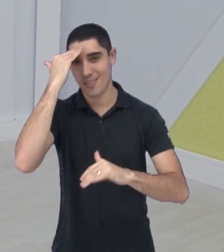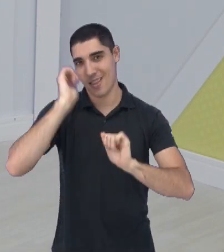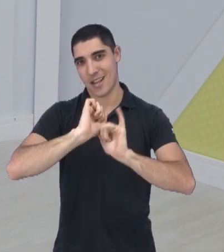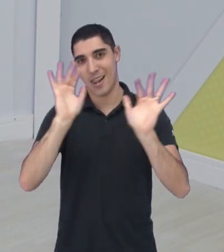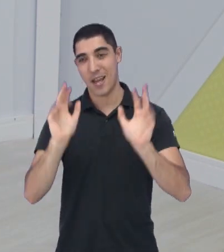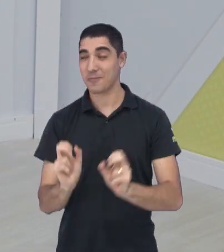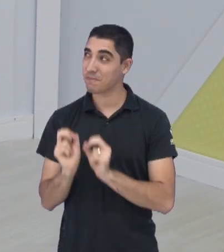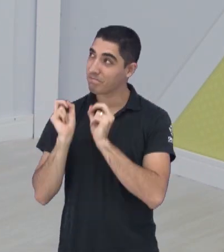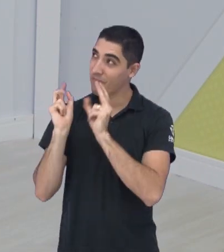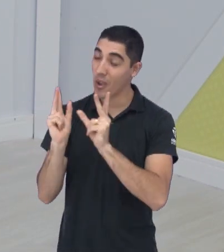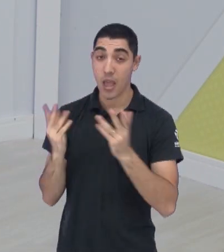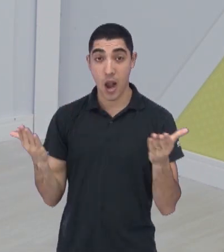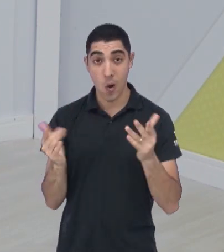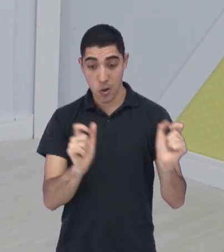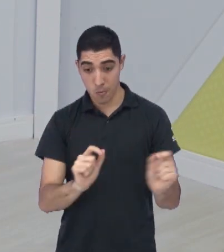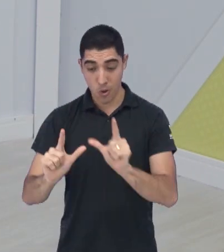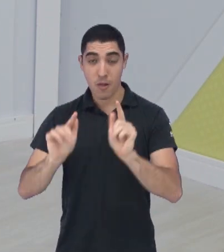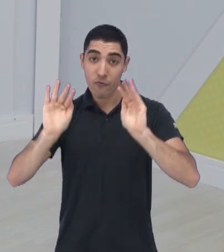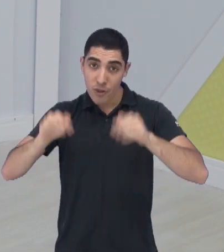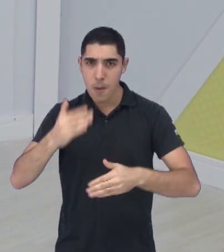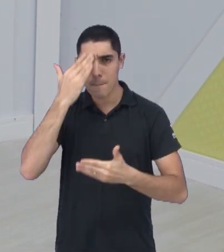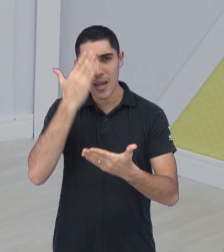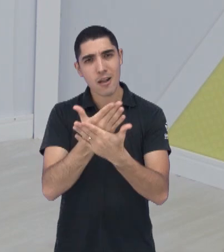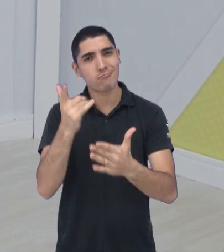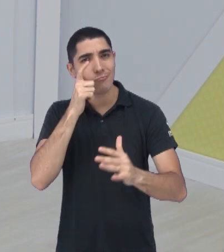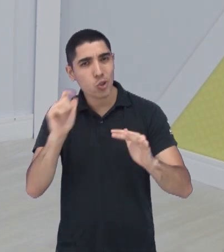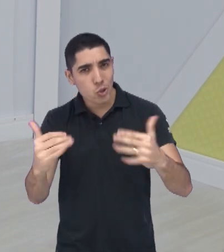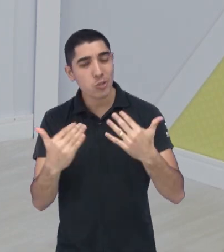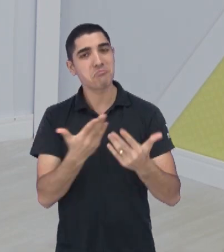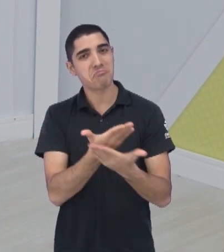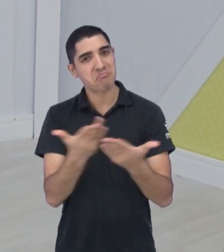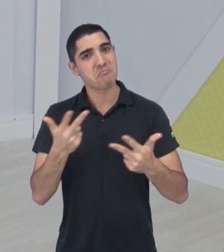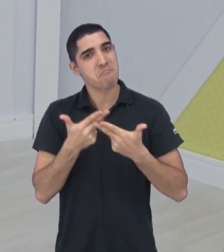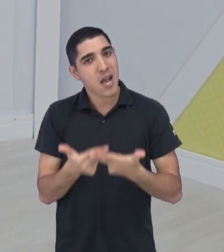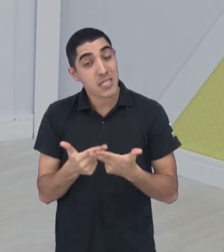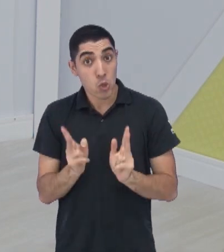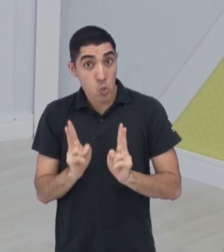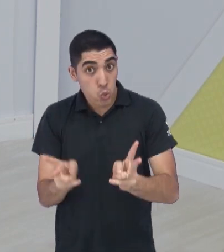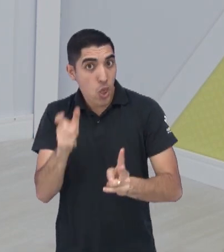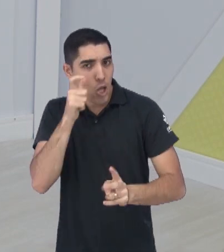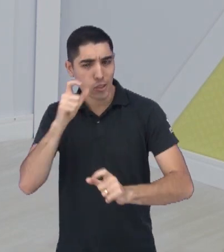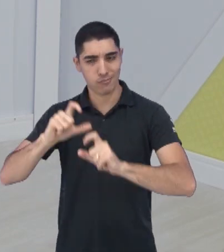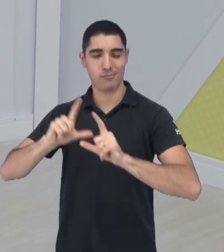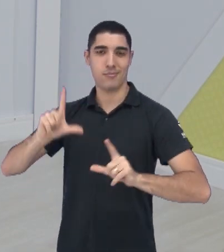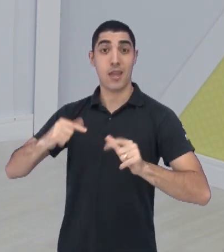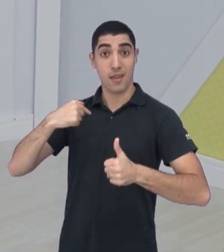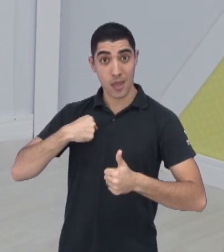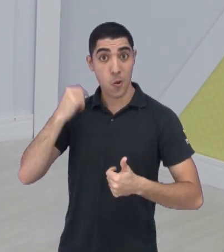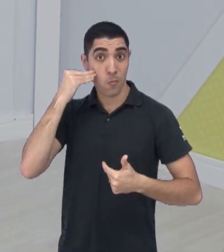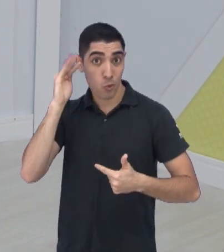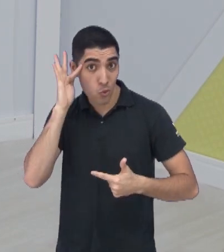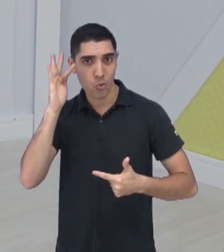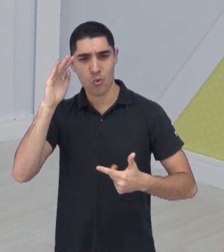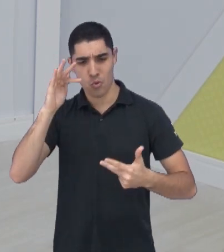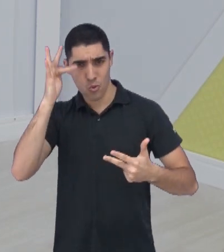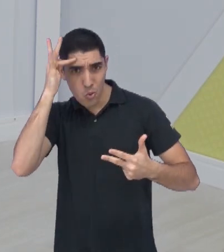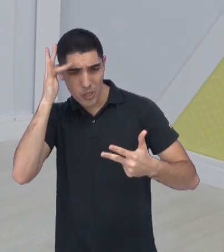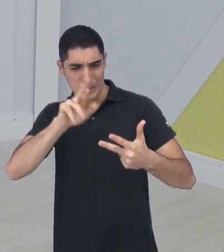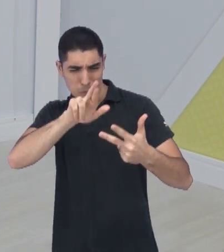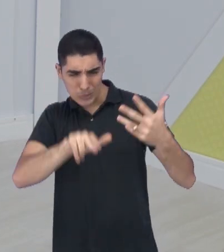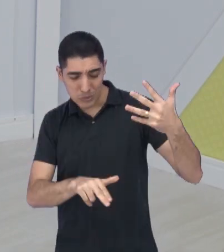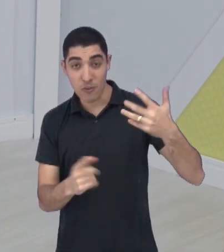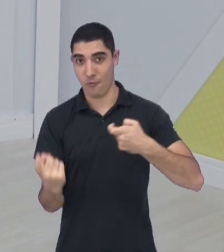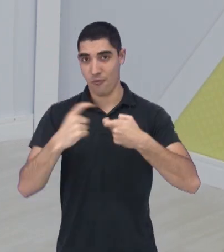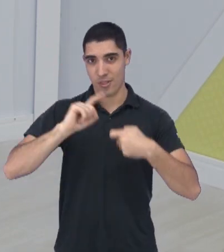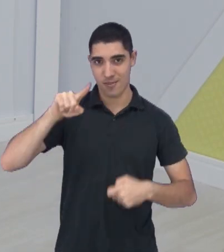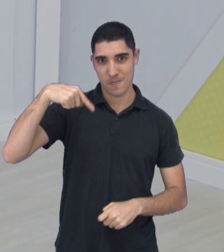chegando ao final do programa de hoje, agradecendo a sua audiência, a sua paciência, você fica agora com a programação da TV Câmara, eu, Brunão, Luizão e grande equipe, estaremos